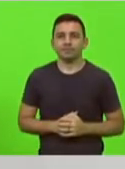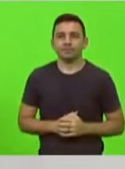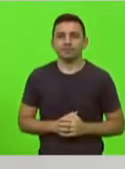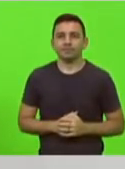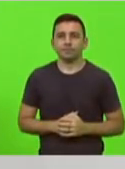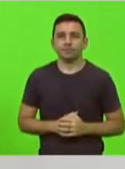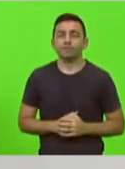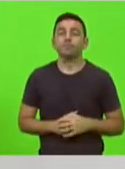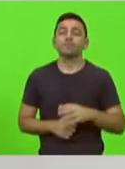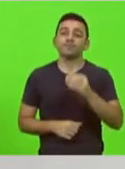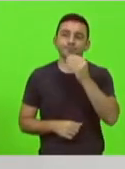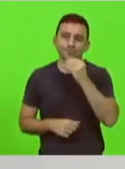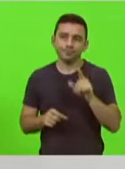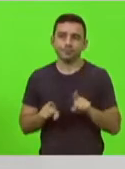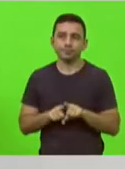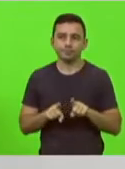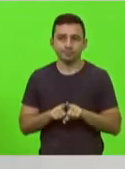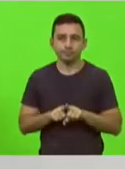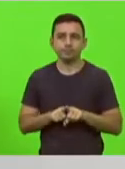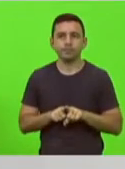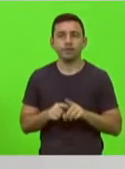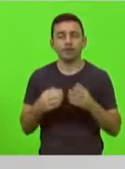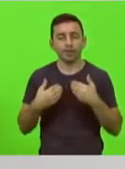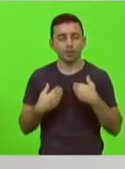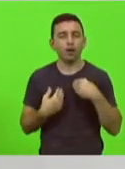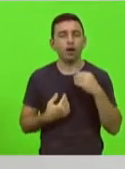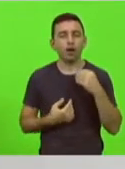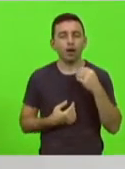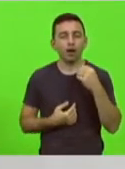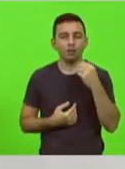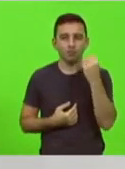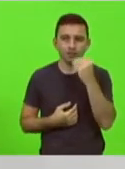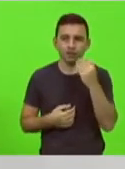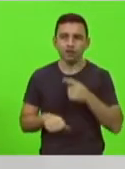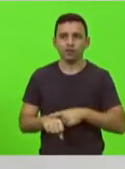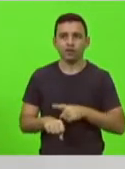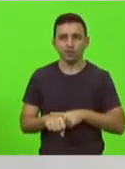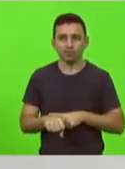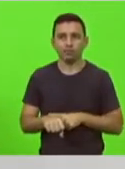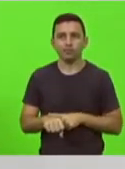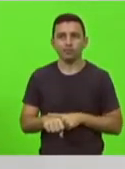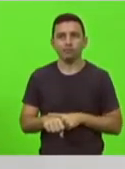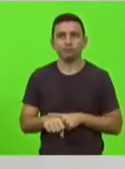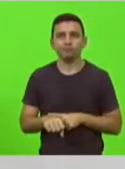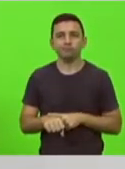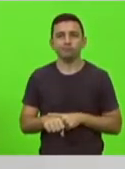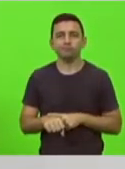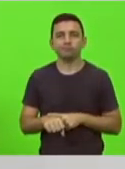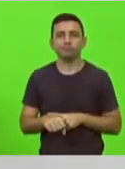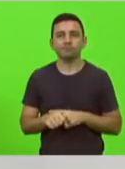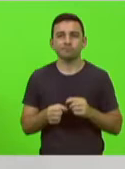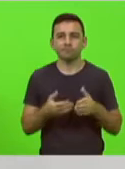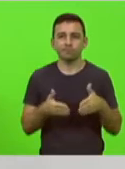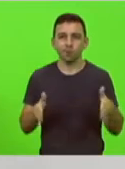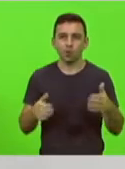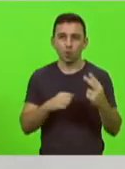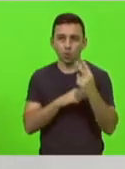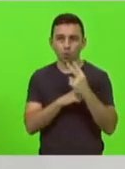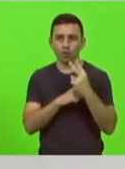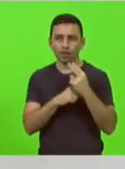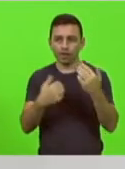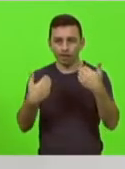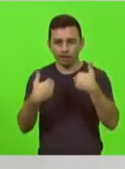E claro que vou aproveitar muito esse tempo. Vou aproveitar. Além de cuidar um pouquinho de